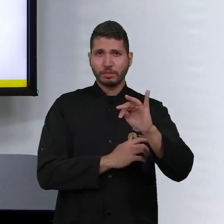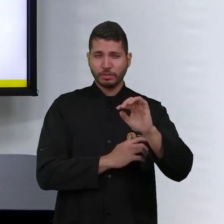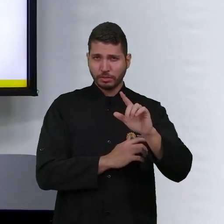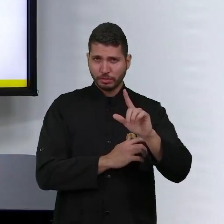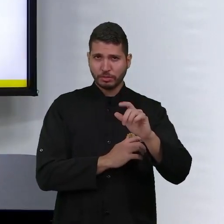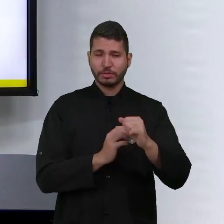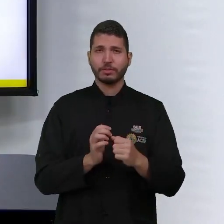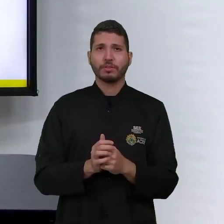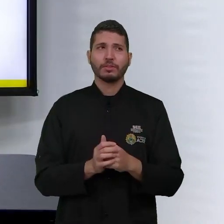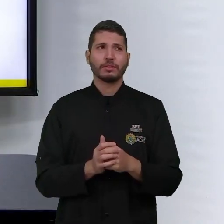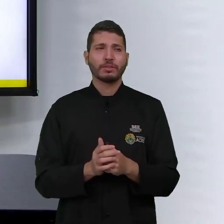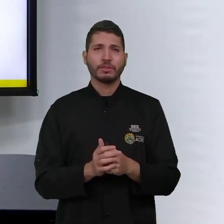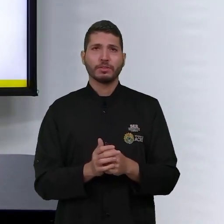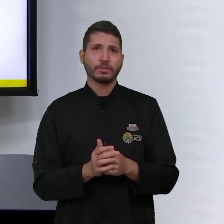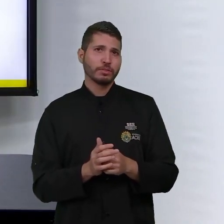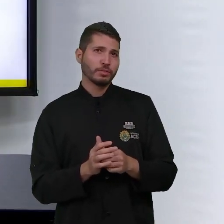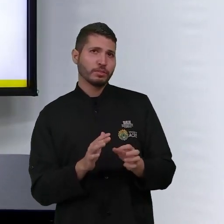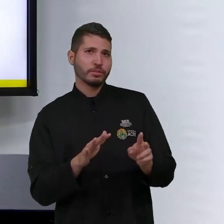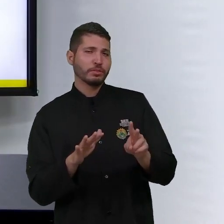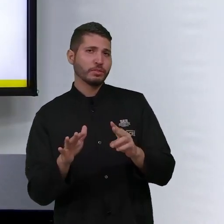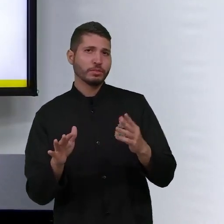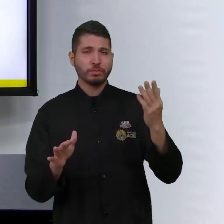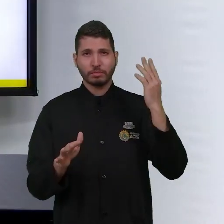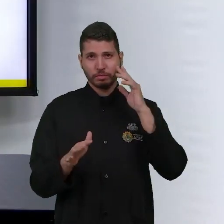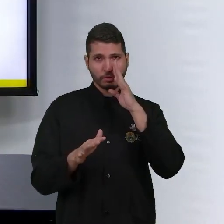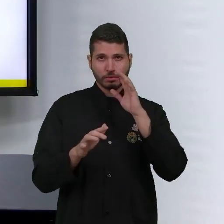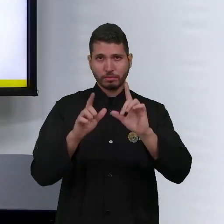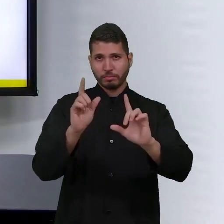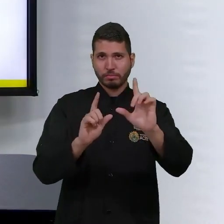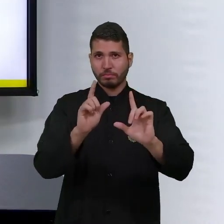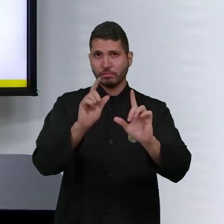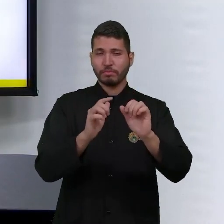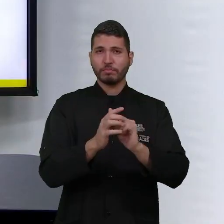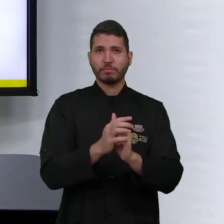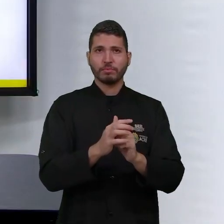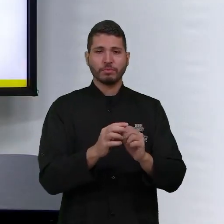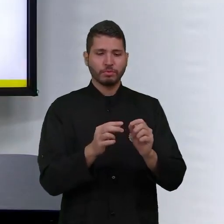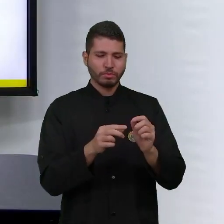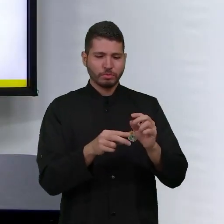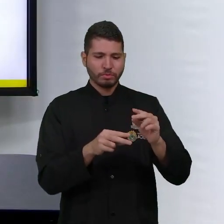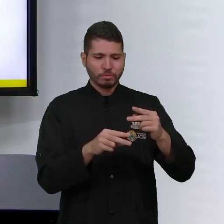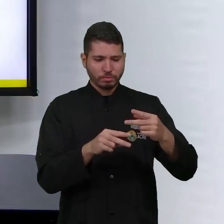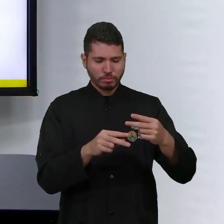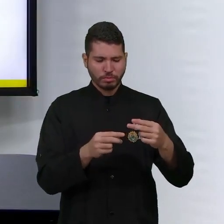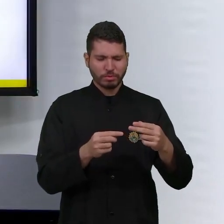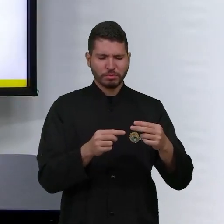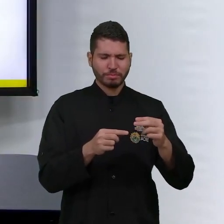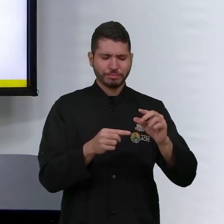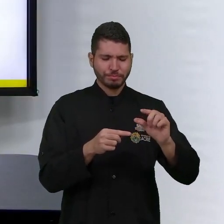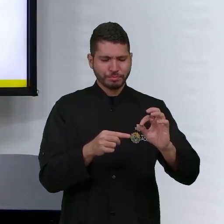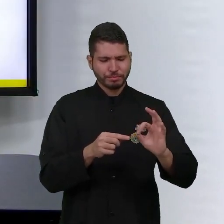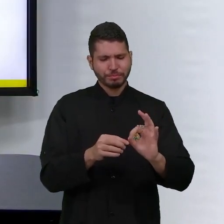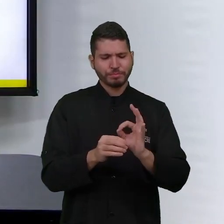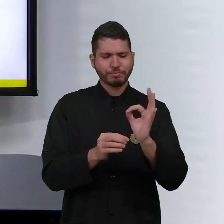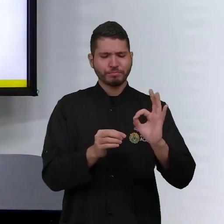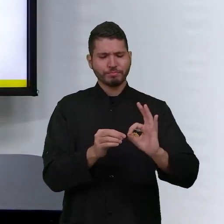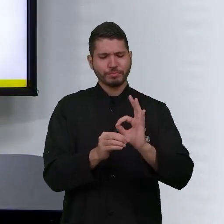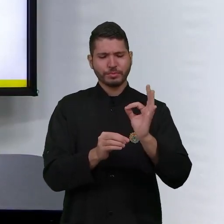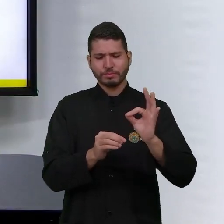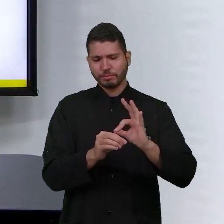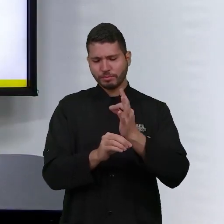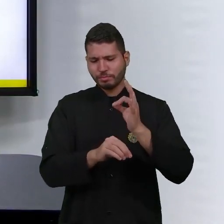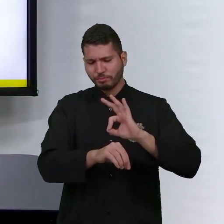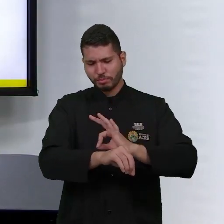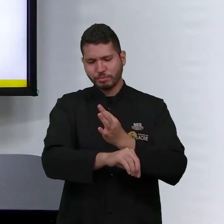reportagem aí de costureiras, né, em São Paulo, que eram vítimas desse tipo de trabalho análogo à